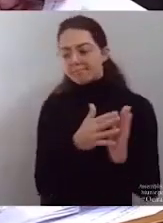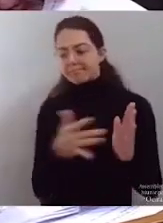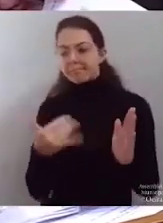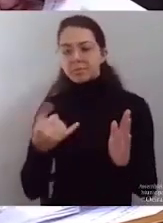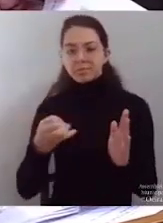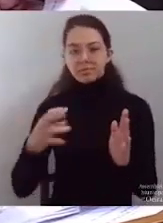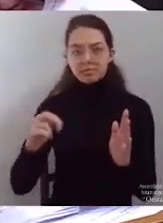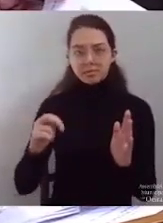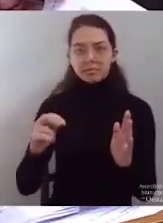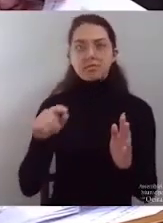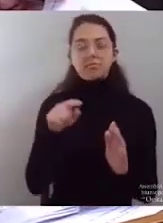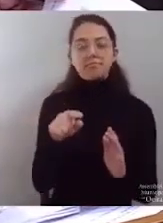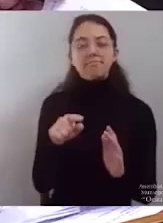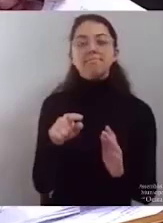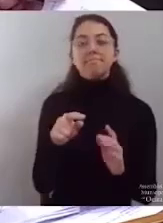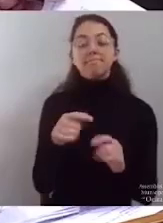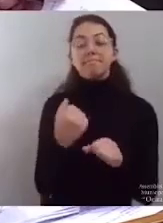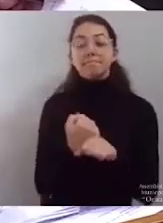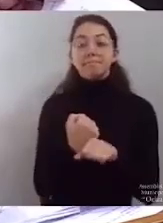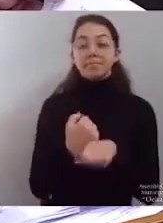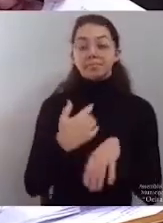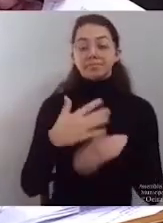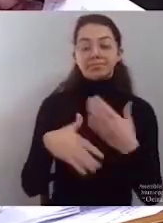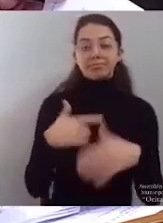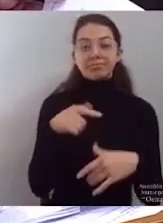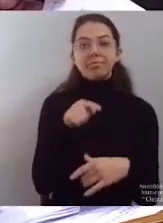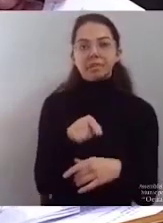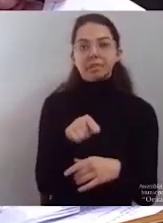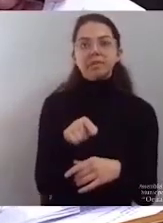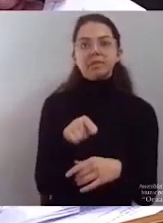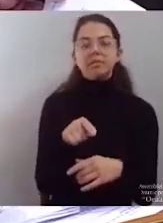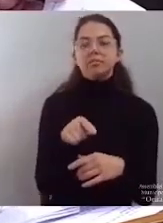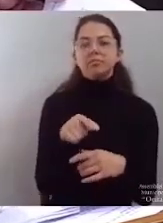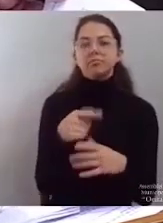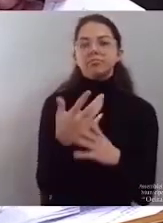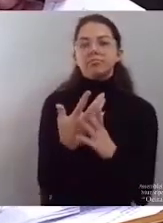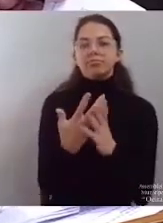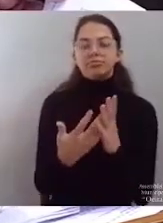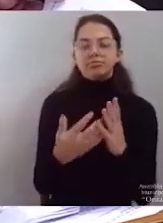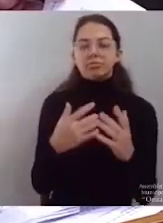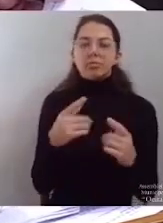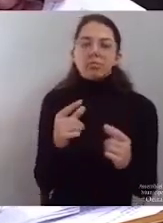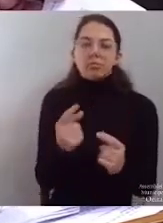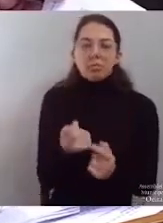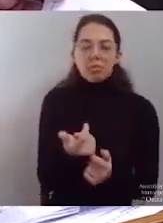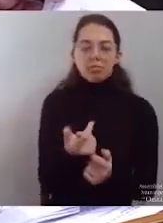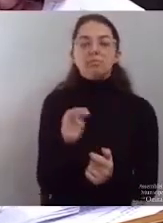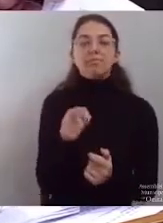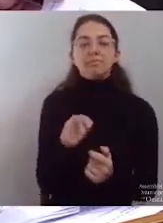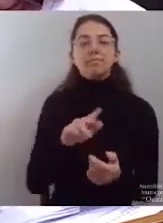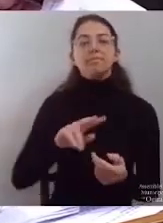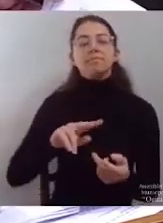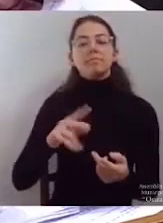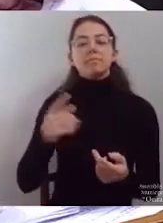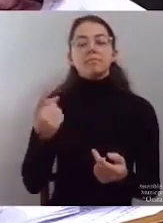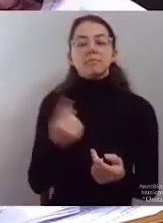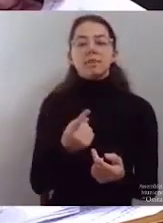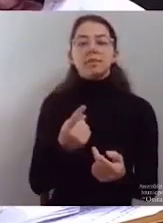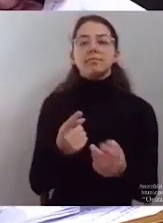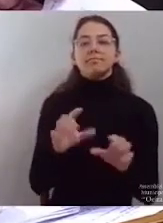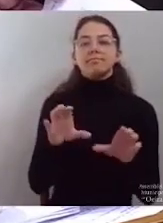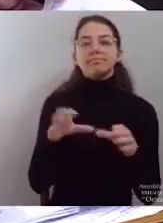uma probabilidade de realização muito reduzida. Este facto deveria dar lugar a uma constituição de uma imparidade de